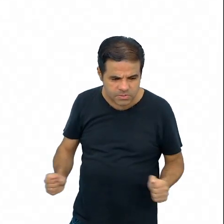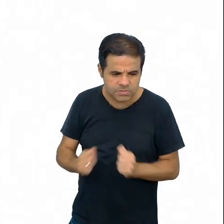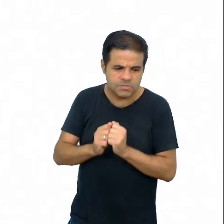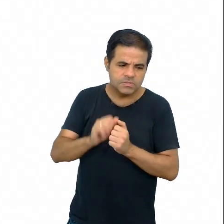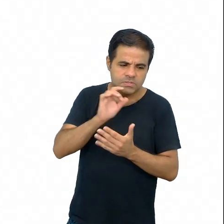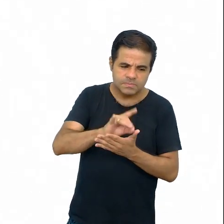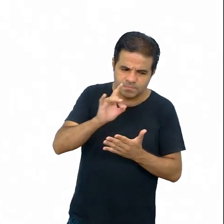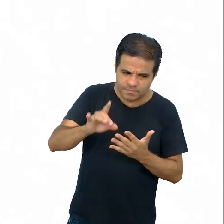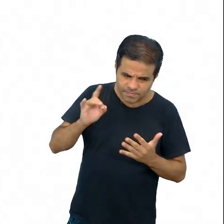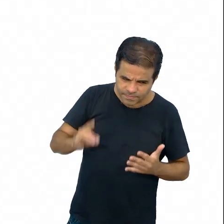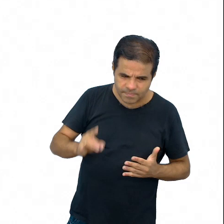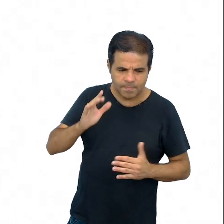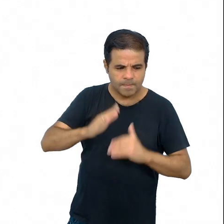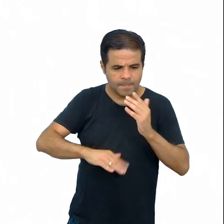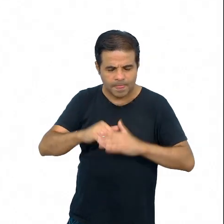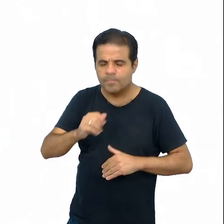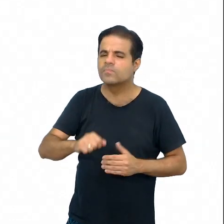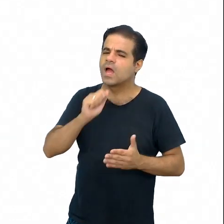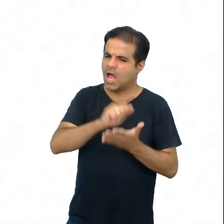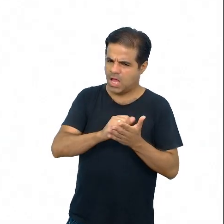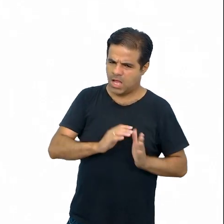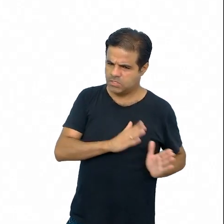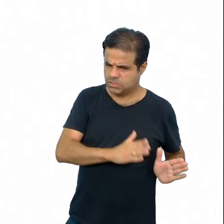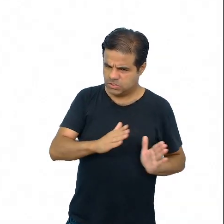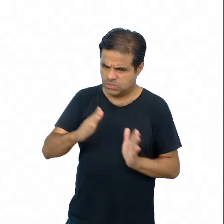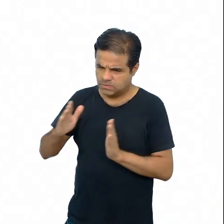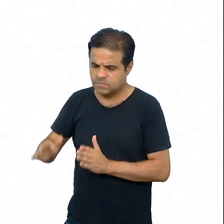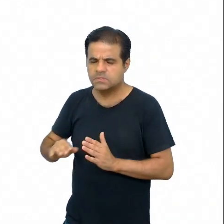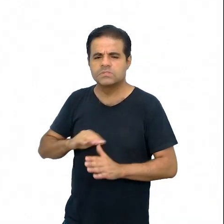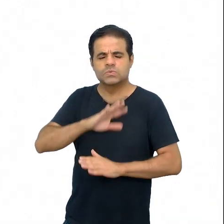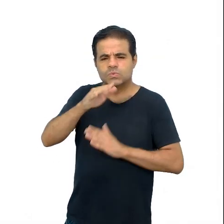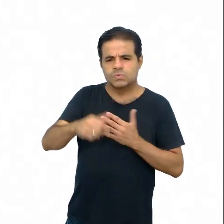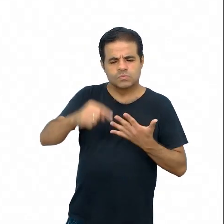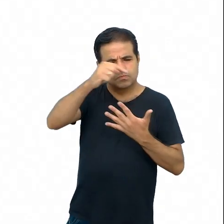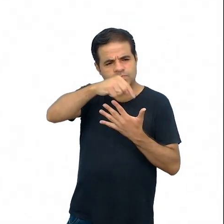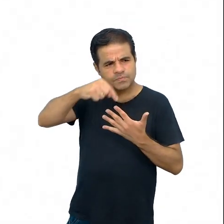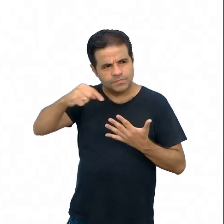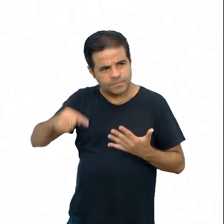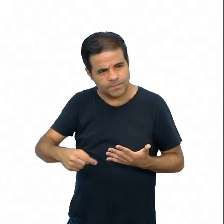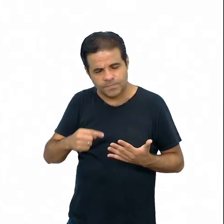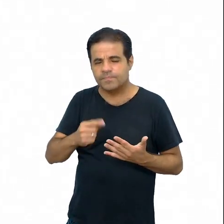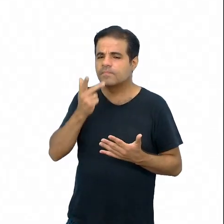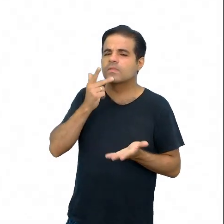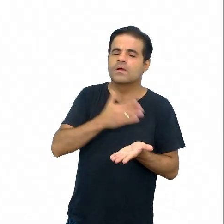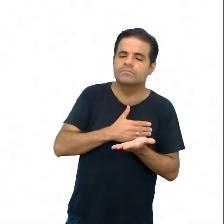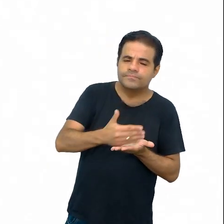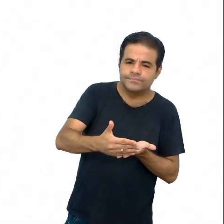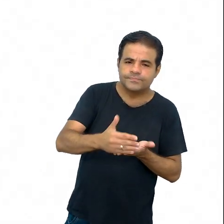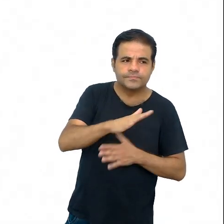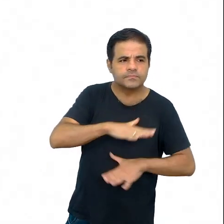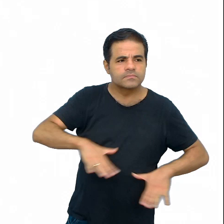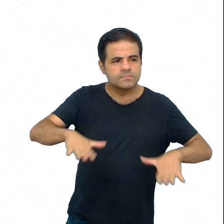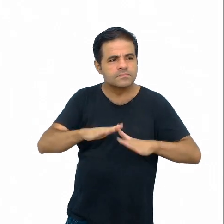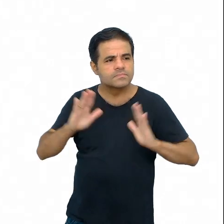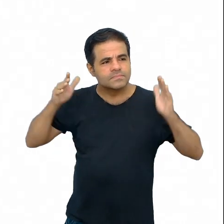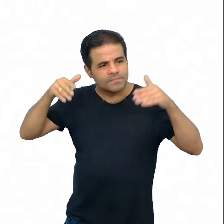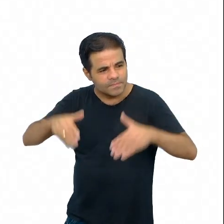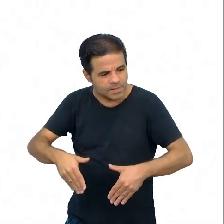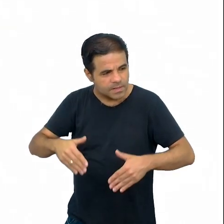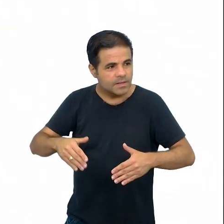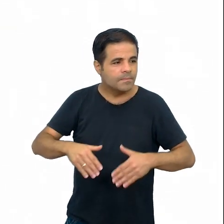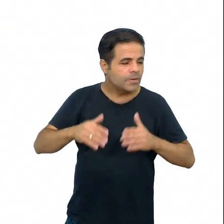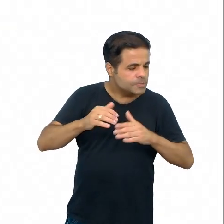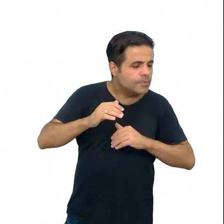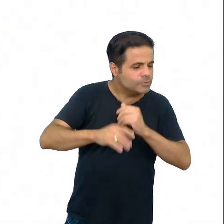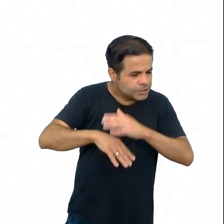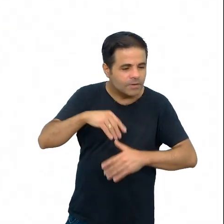cada sequência de atividade, nós temos todos esses eixos ao mesmo tempo, né? Apenas um enfoque aqui é para que